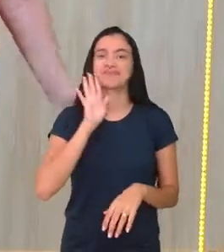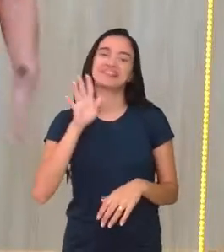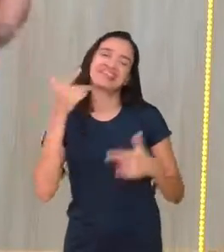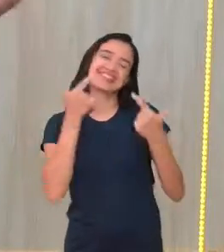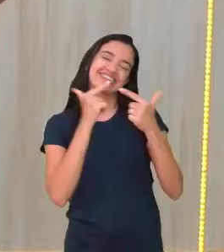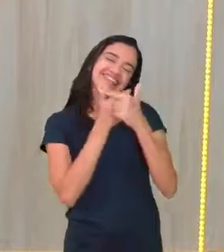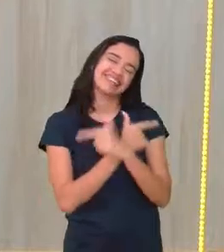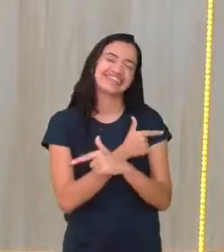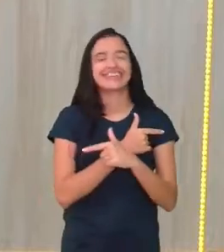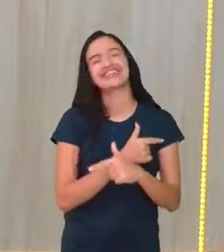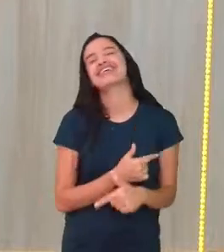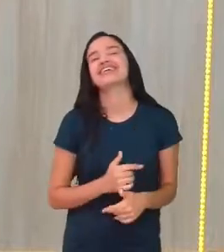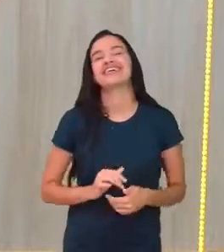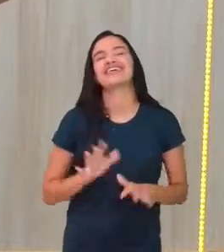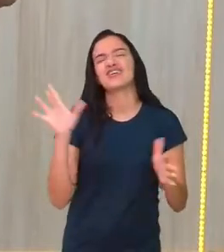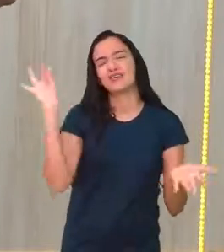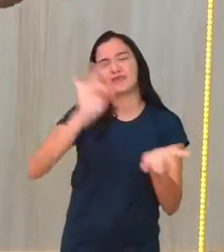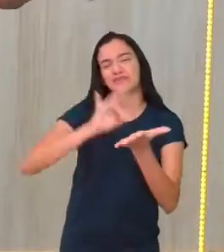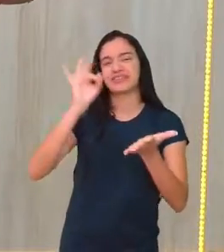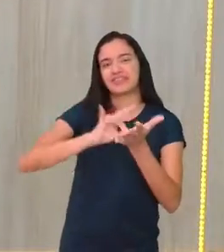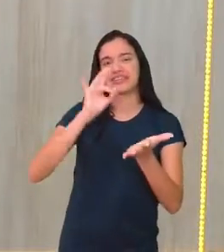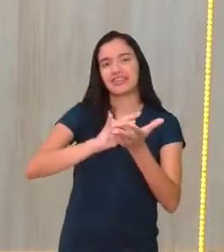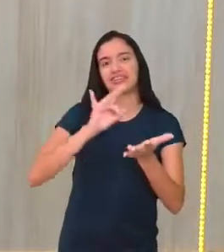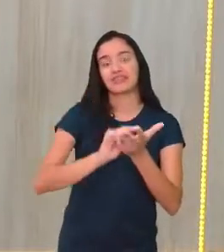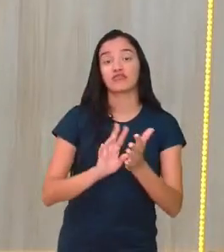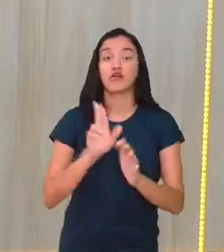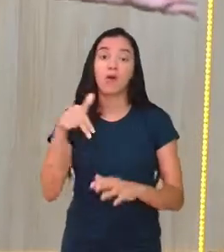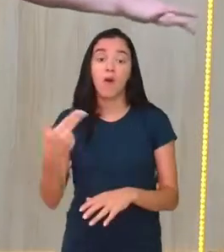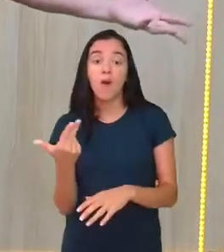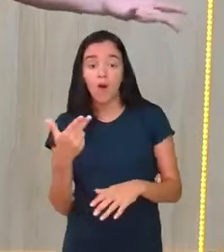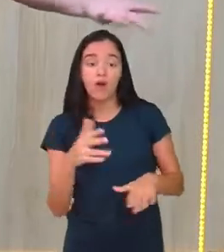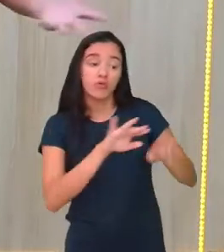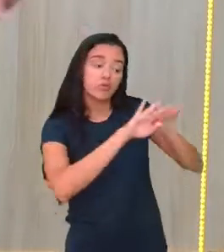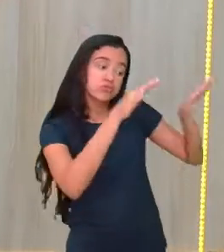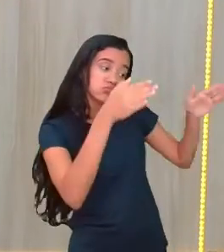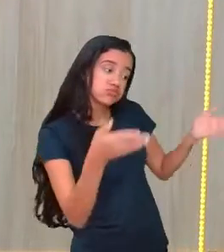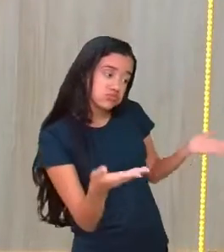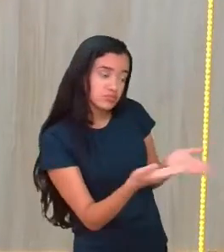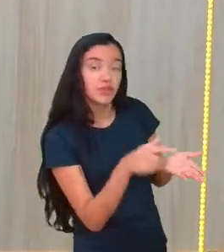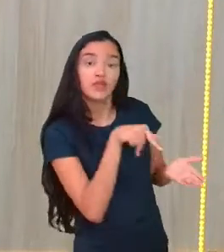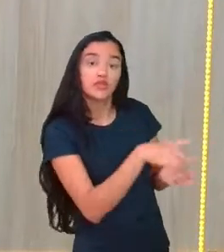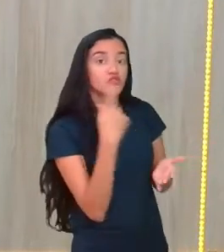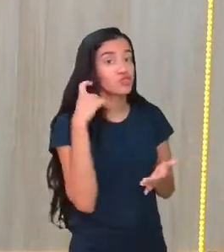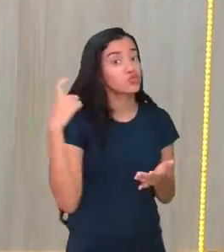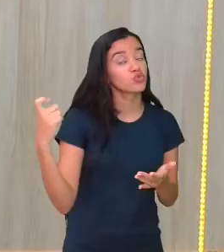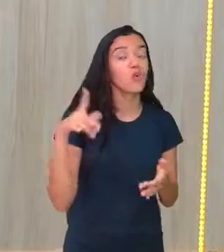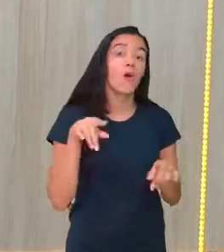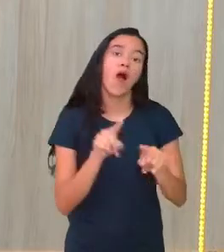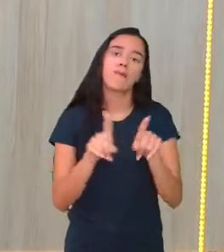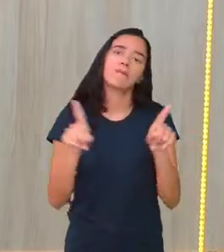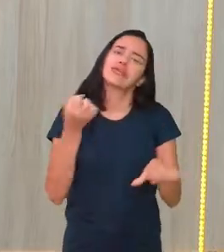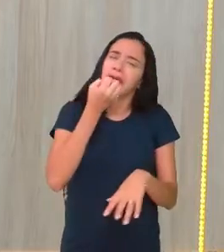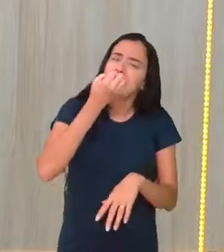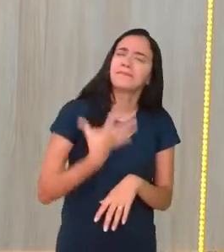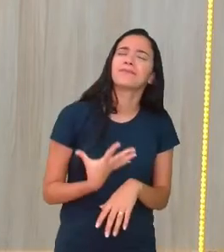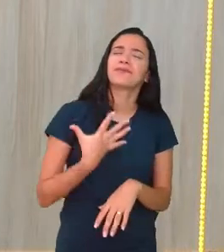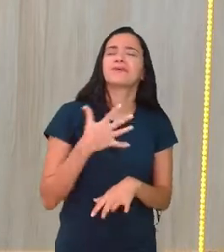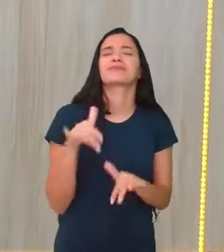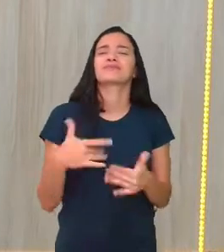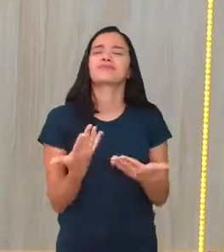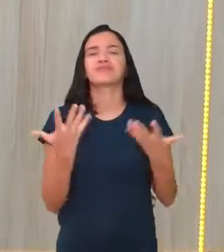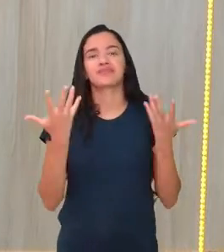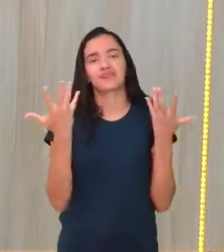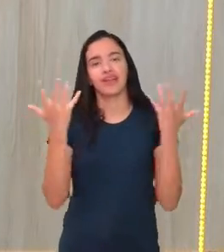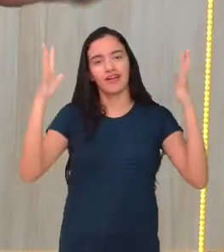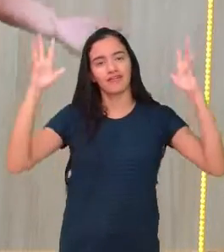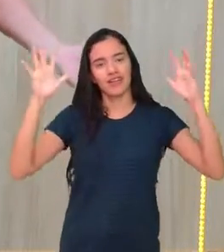banda do que um disco tocando. Verdade. Ou o som na caixinha de som. Mas é muito bom você poder fazer uma